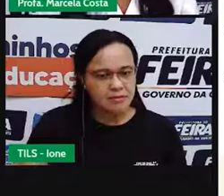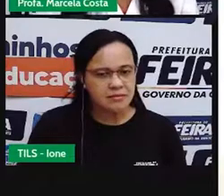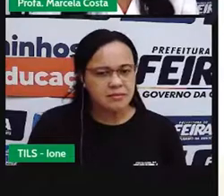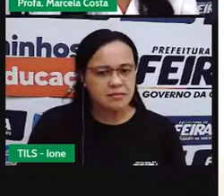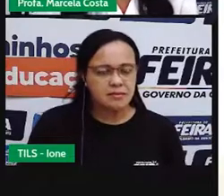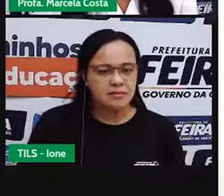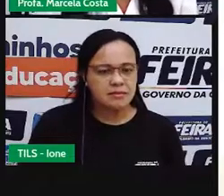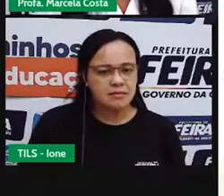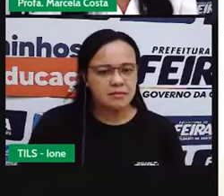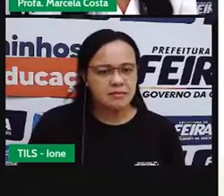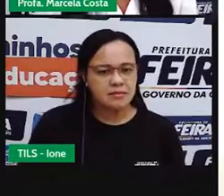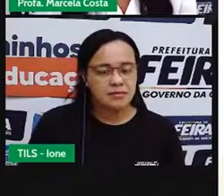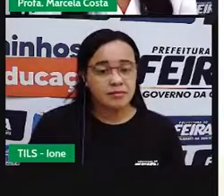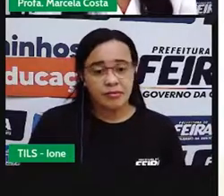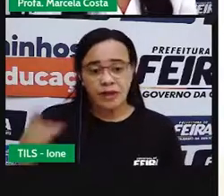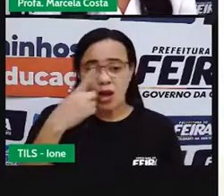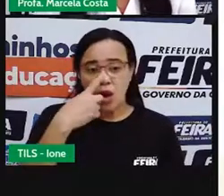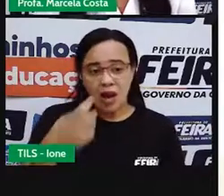também